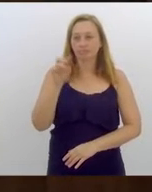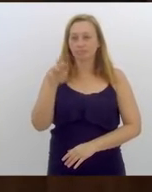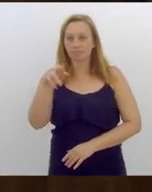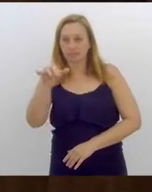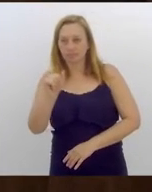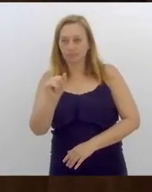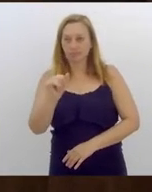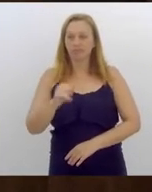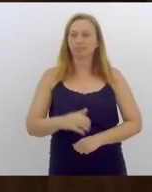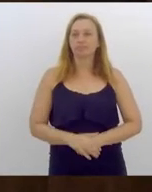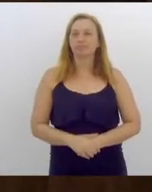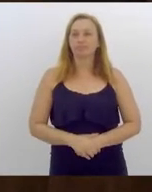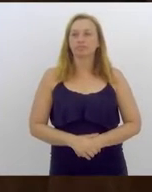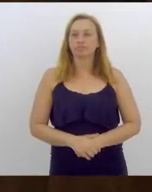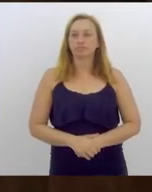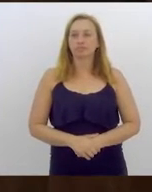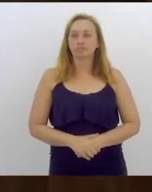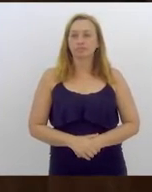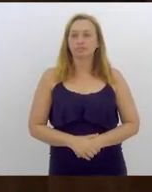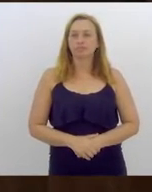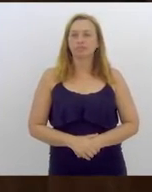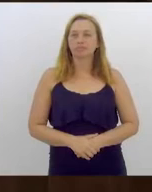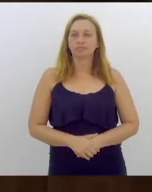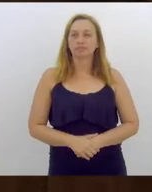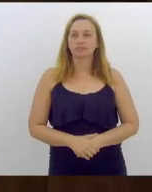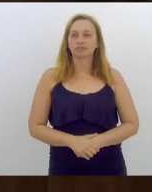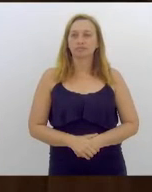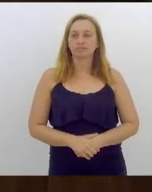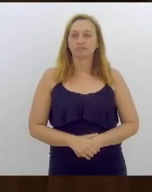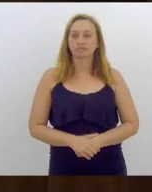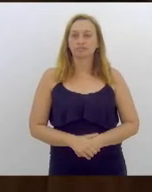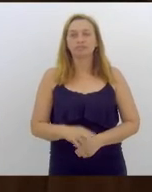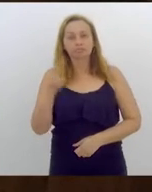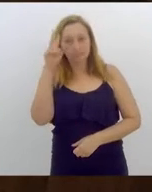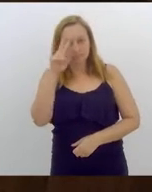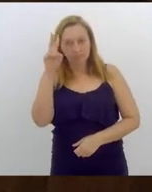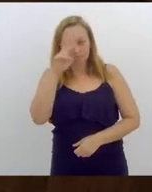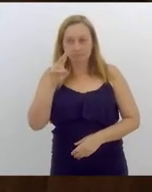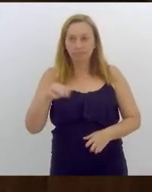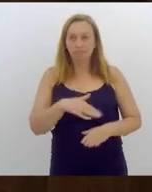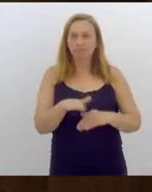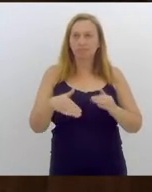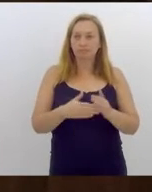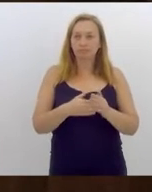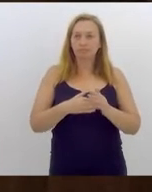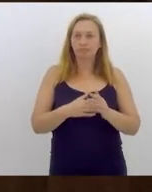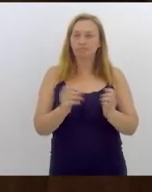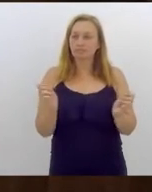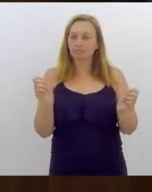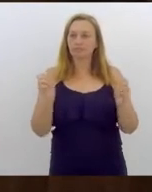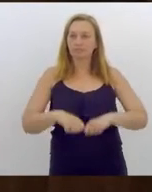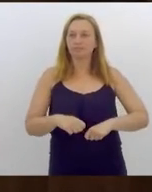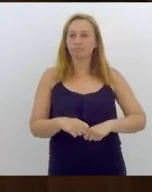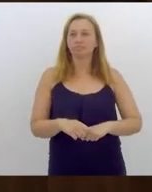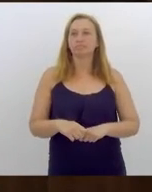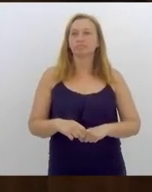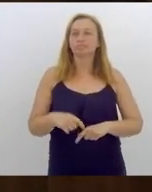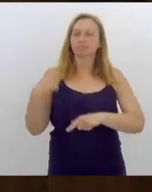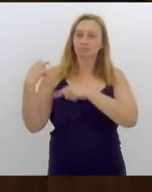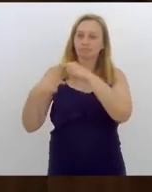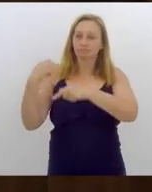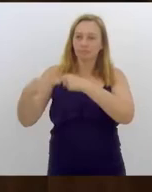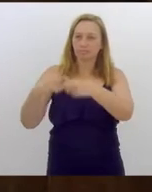concedida na flip e Relembrando toda essa potencialidade da nossa